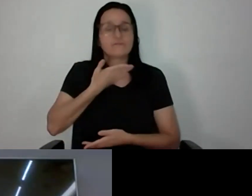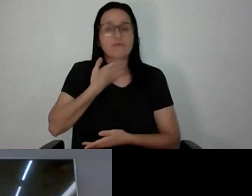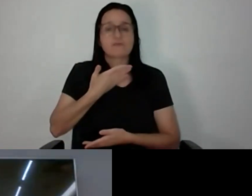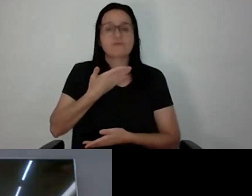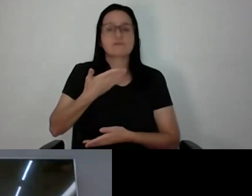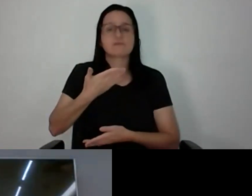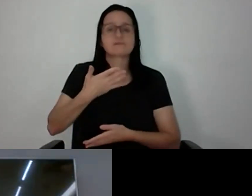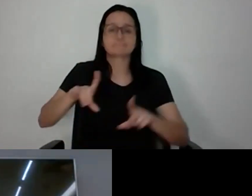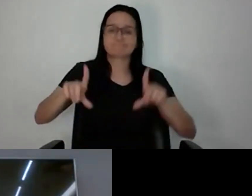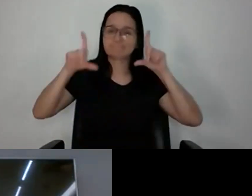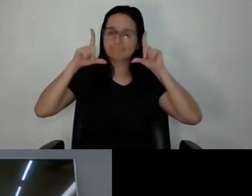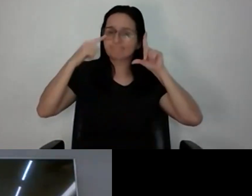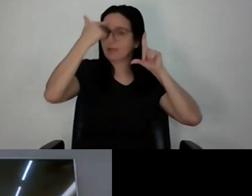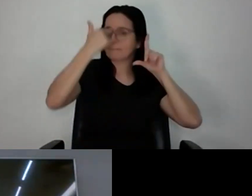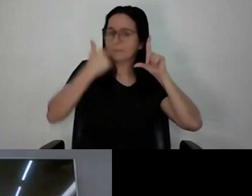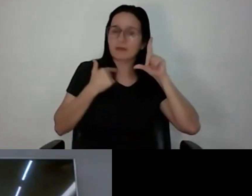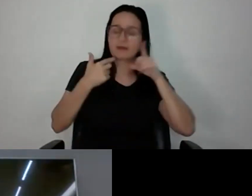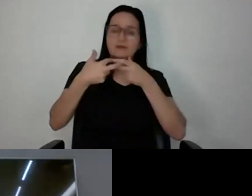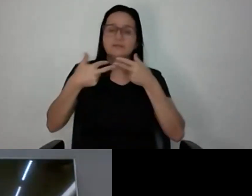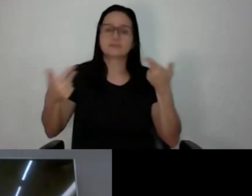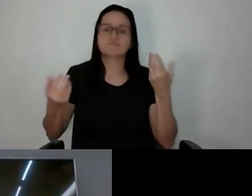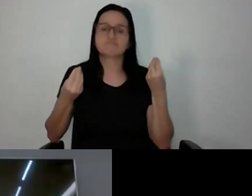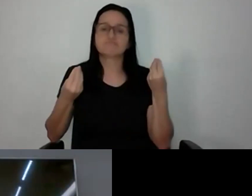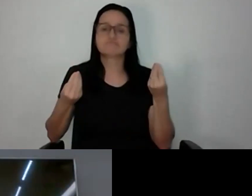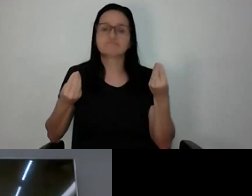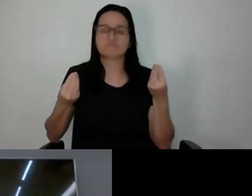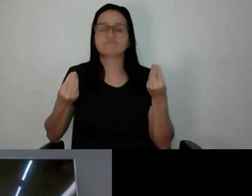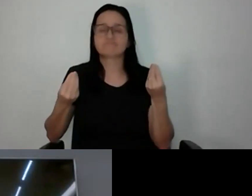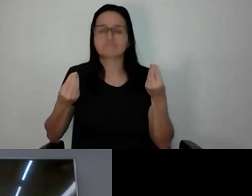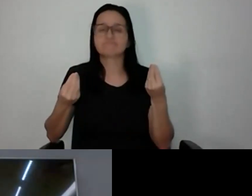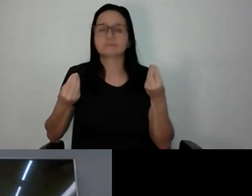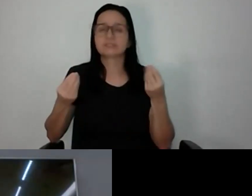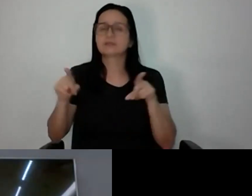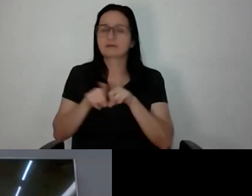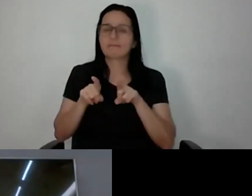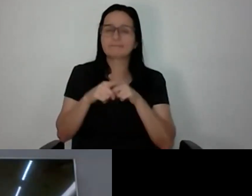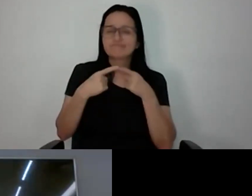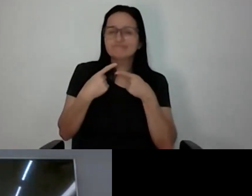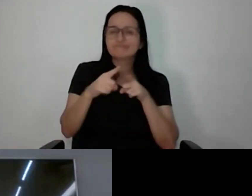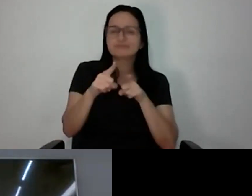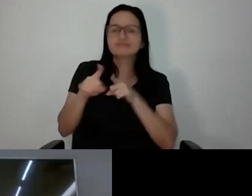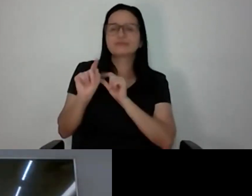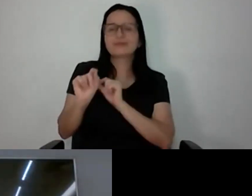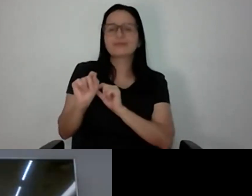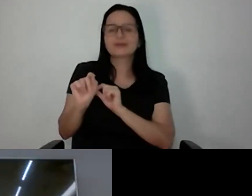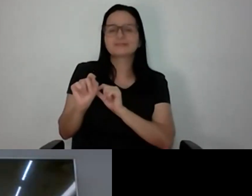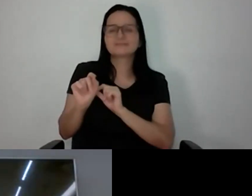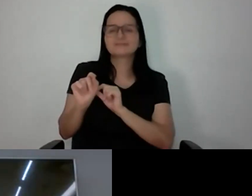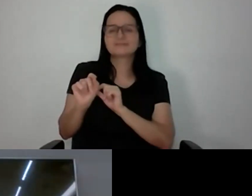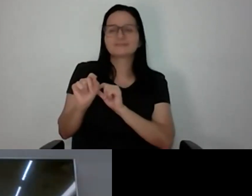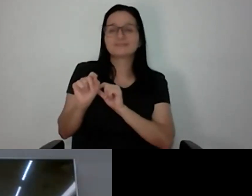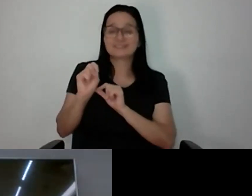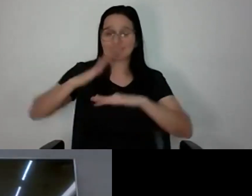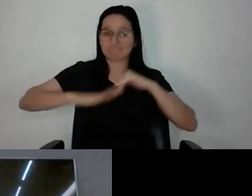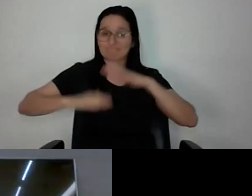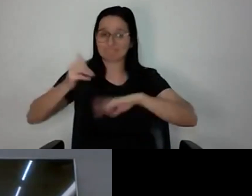sucessões, é exatamente essa provocação que a gente gostaria de colocar. No fim, o profissional que interage com o